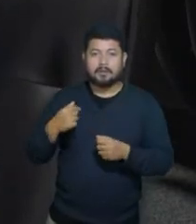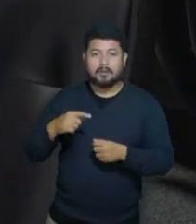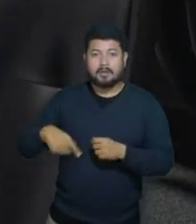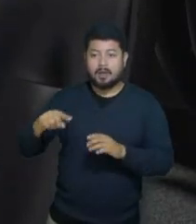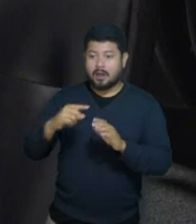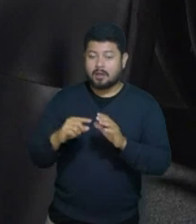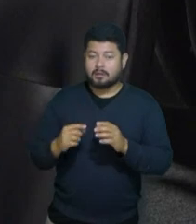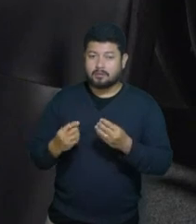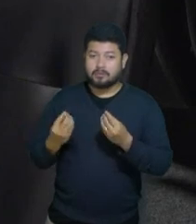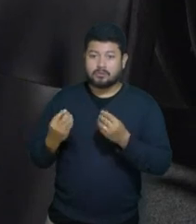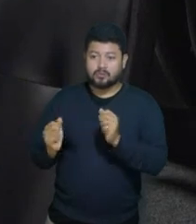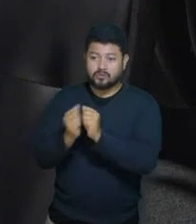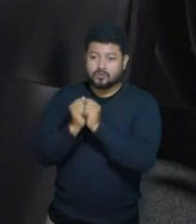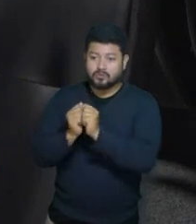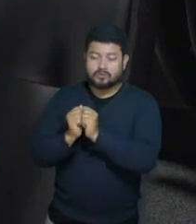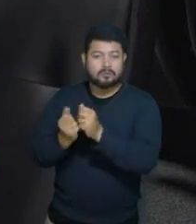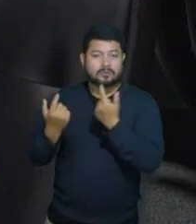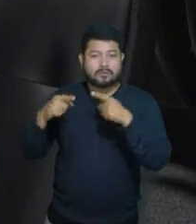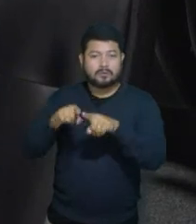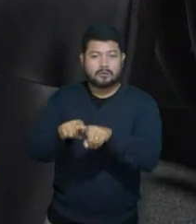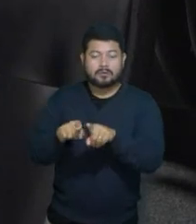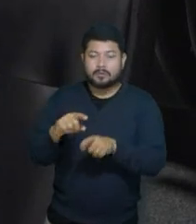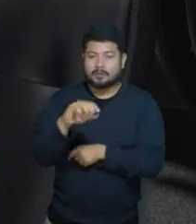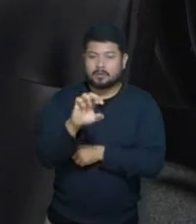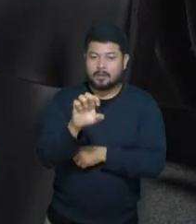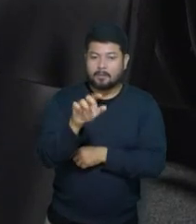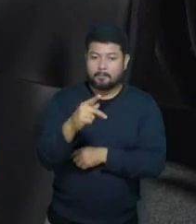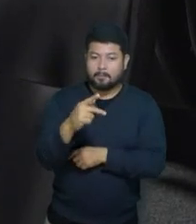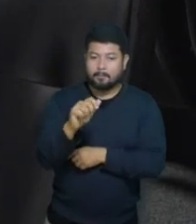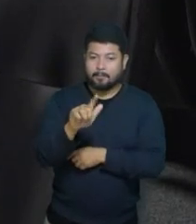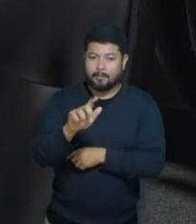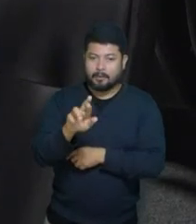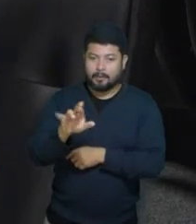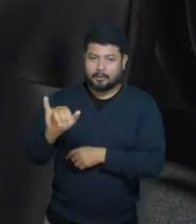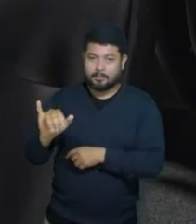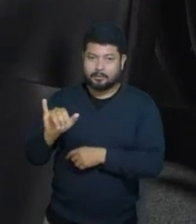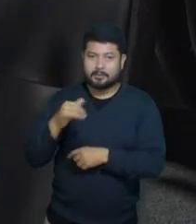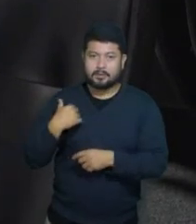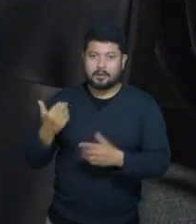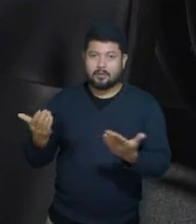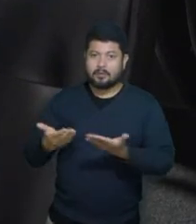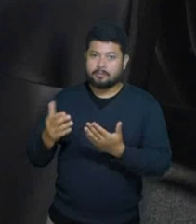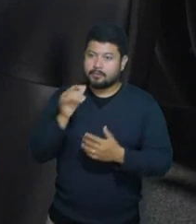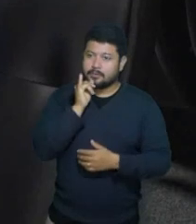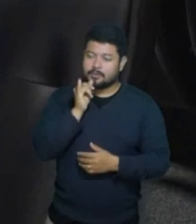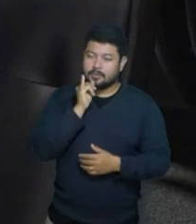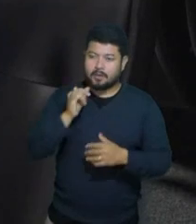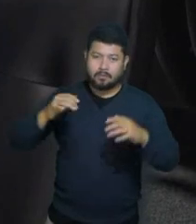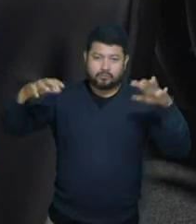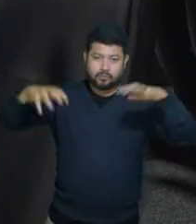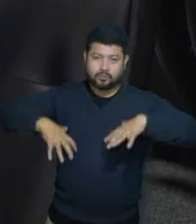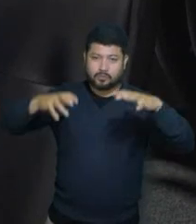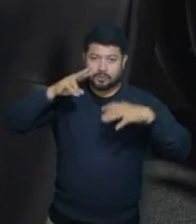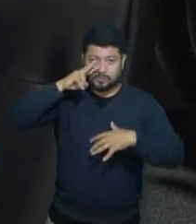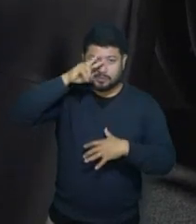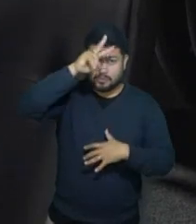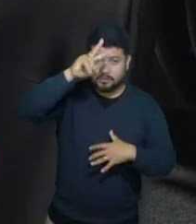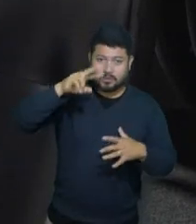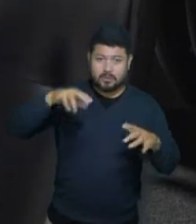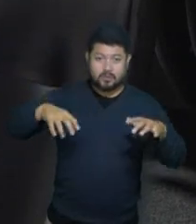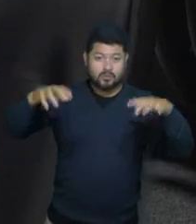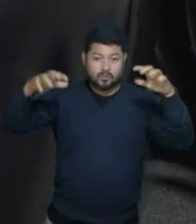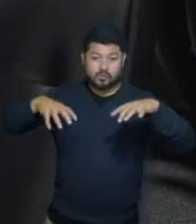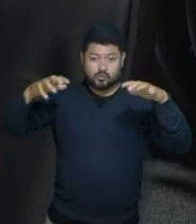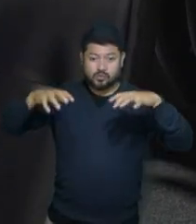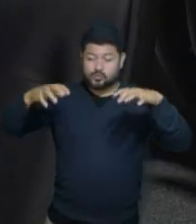modelos em parceria com a IPAGRE, num cenário de evento extremo de chuva. Não era durante o evento El Niño, era